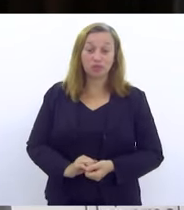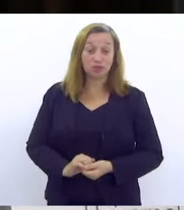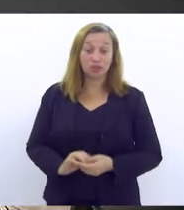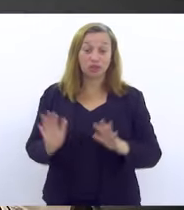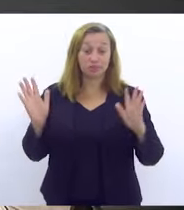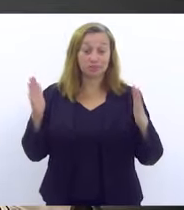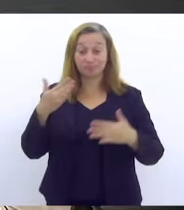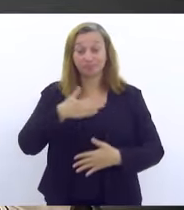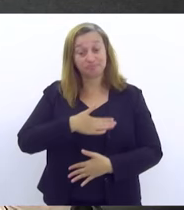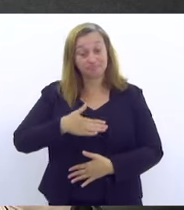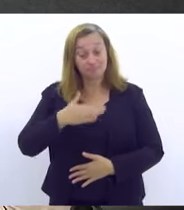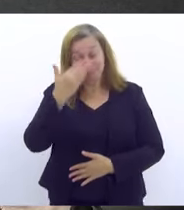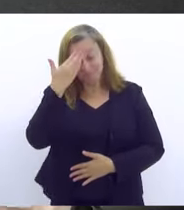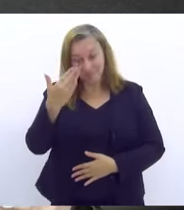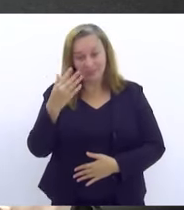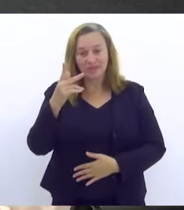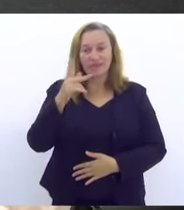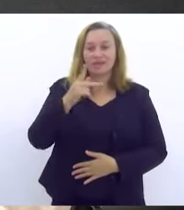Obrigada, pastor.